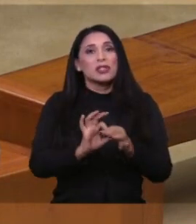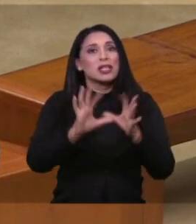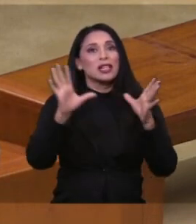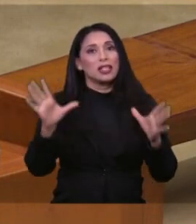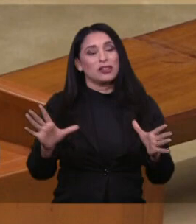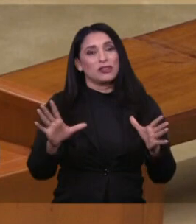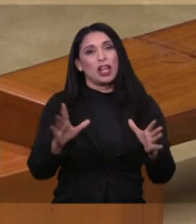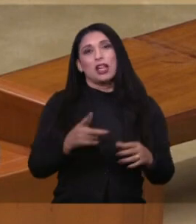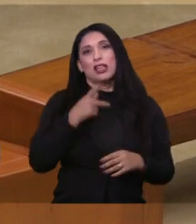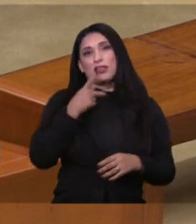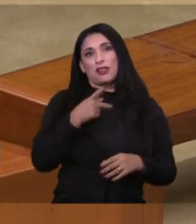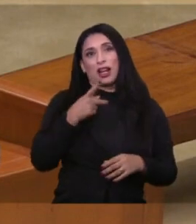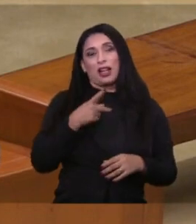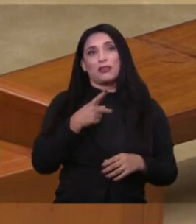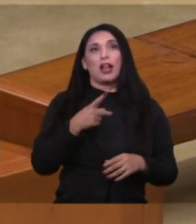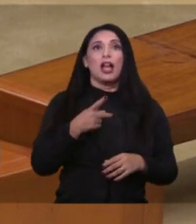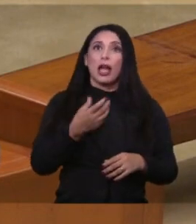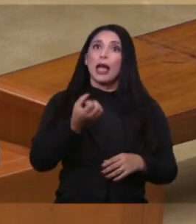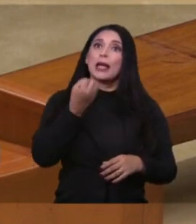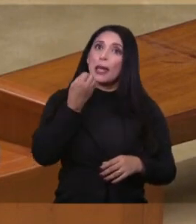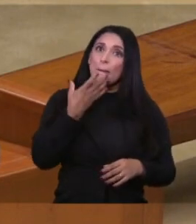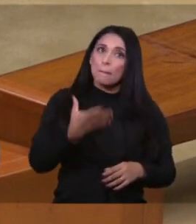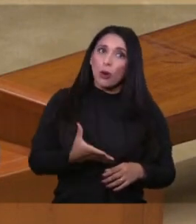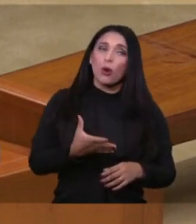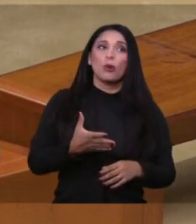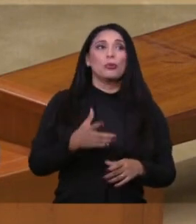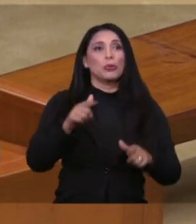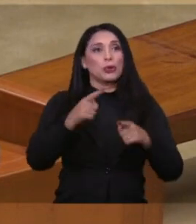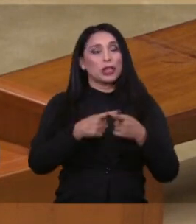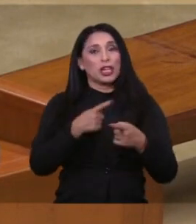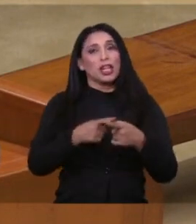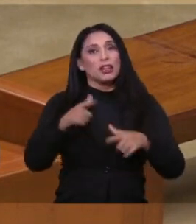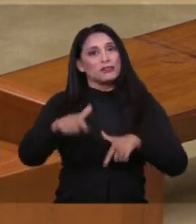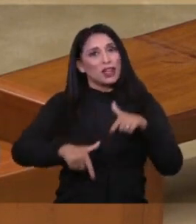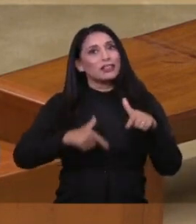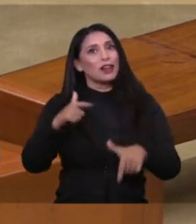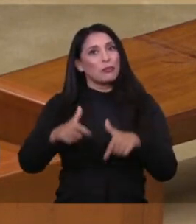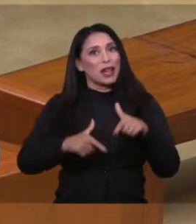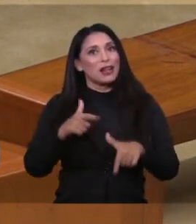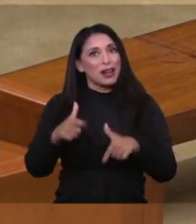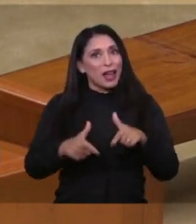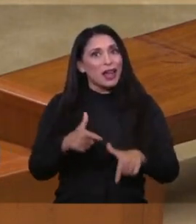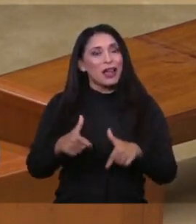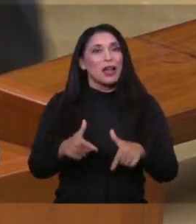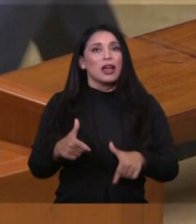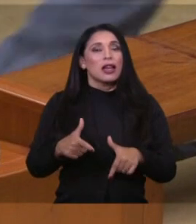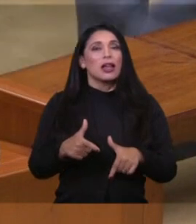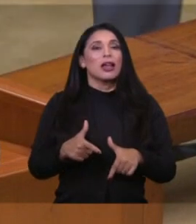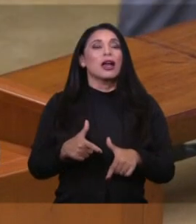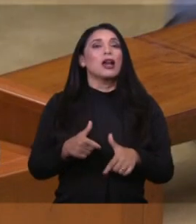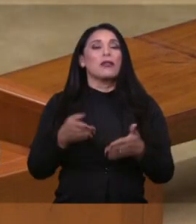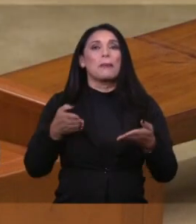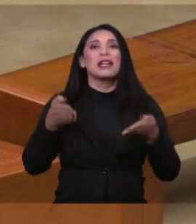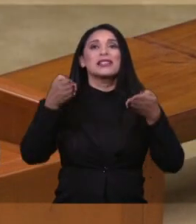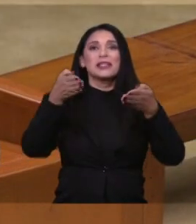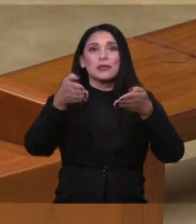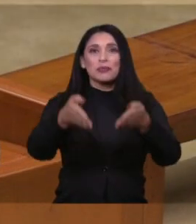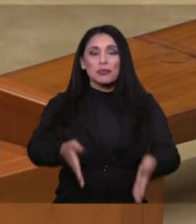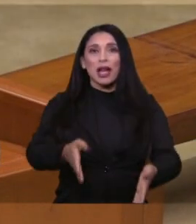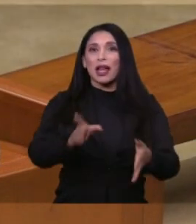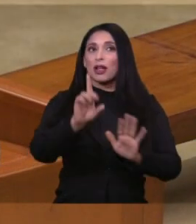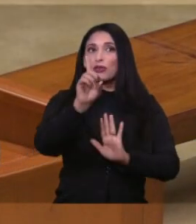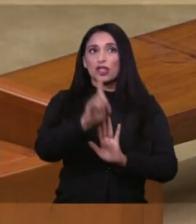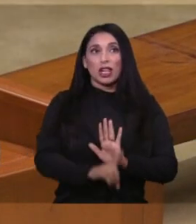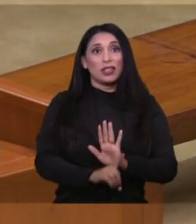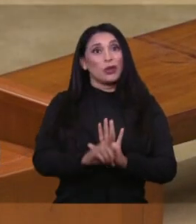à sociedade brasileira, da integração do serviço à pátria. Então, essa foi mais uma falácia, um ato de Estado que violou direitos humanos da